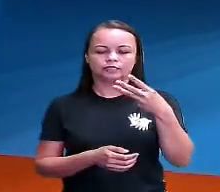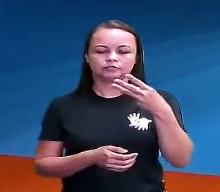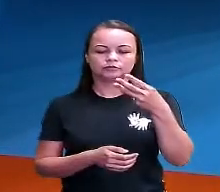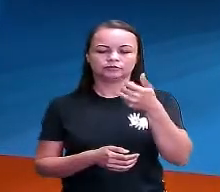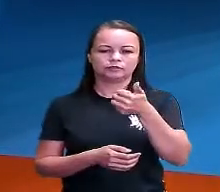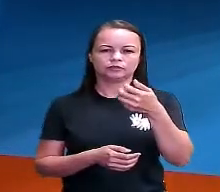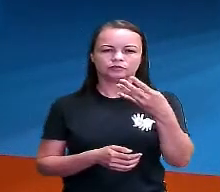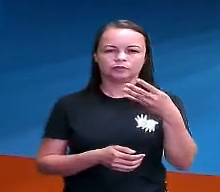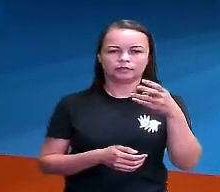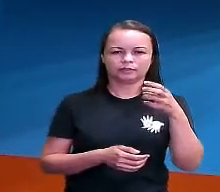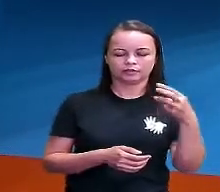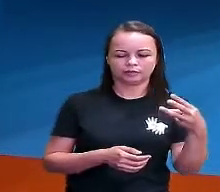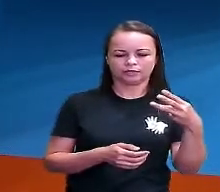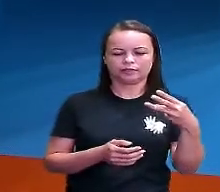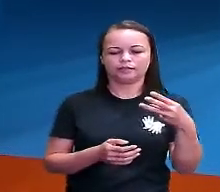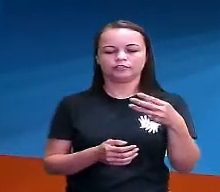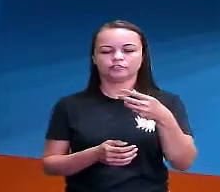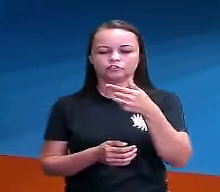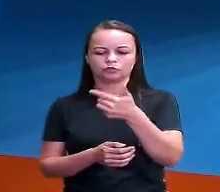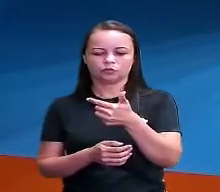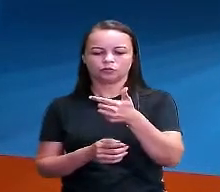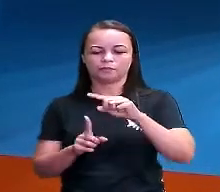mais 2.852 dá